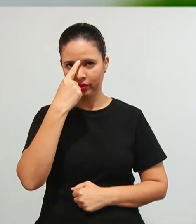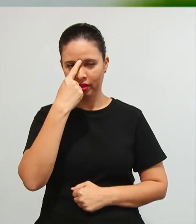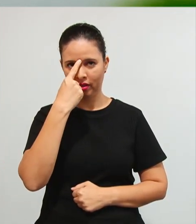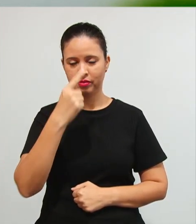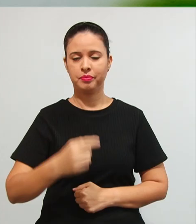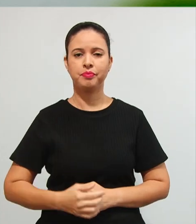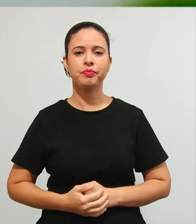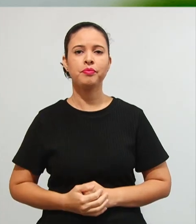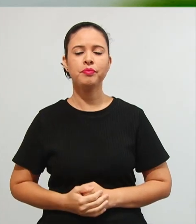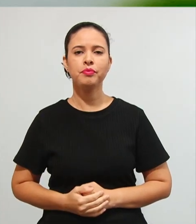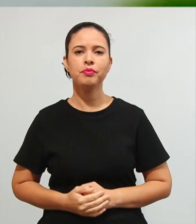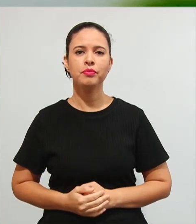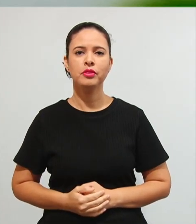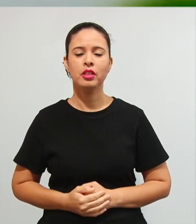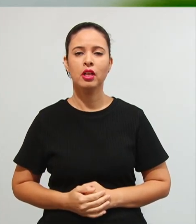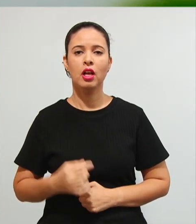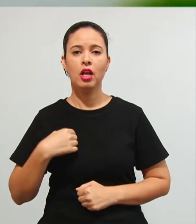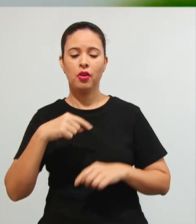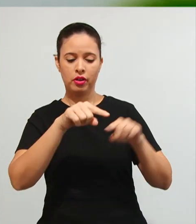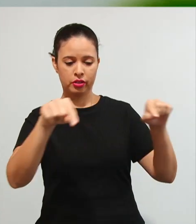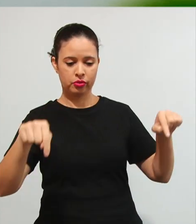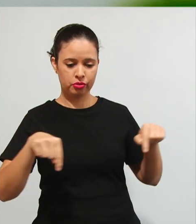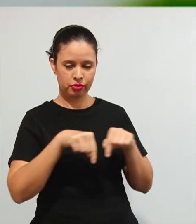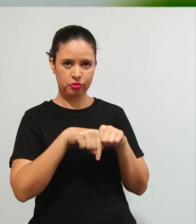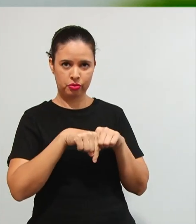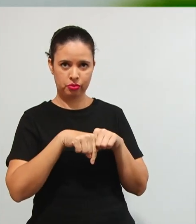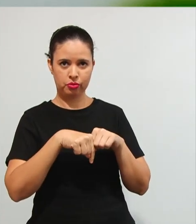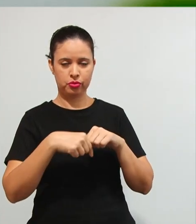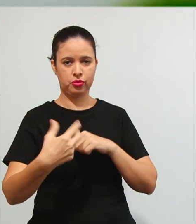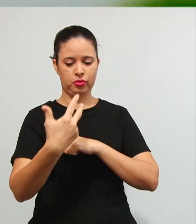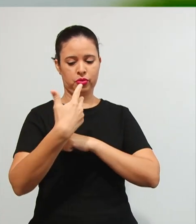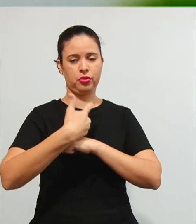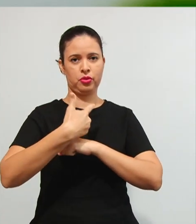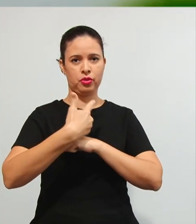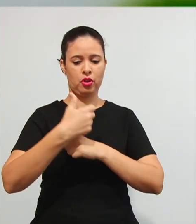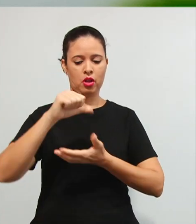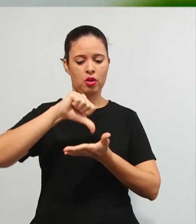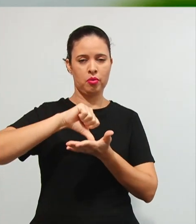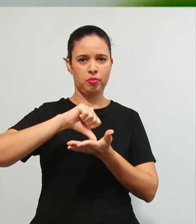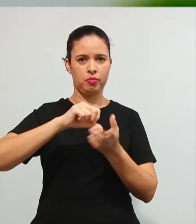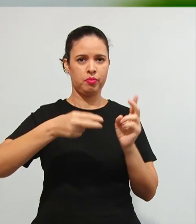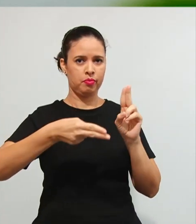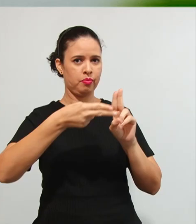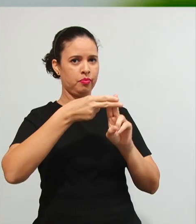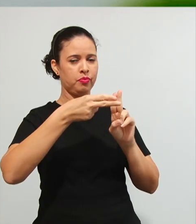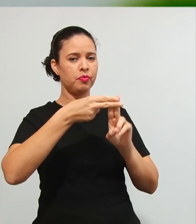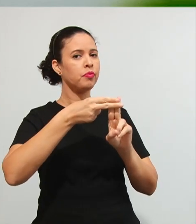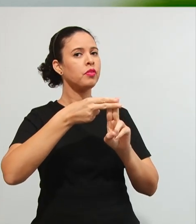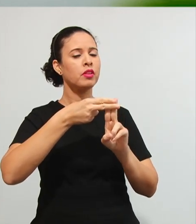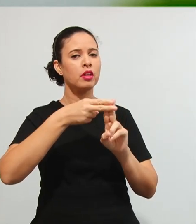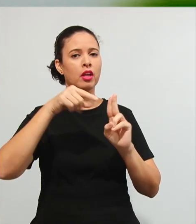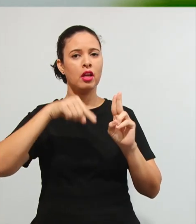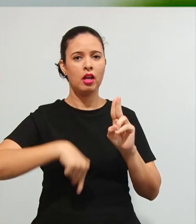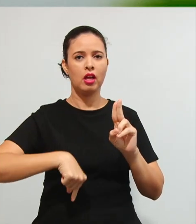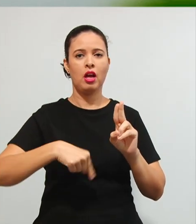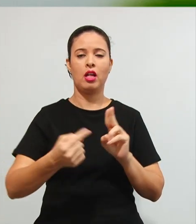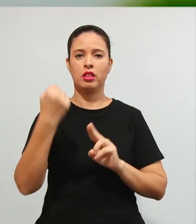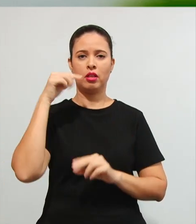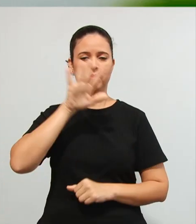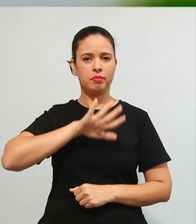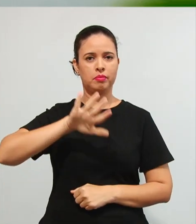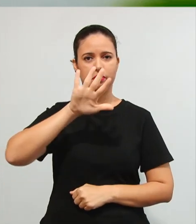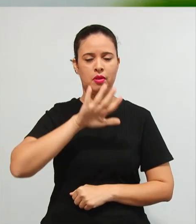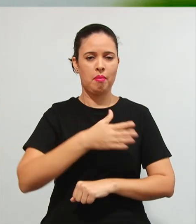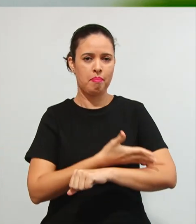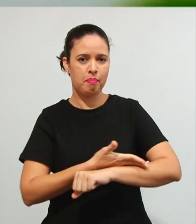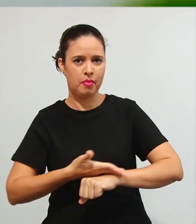Rafael. Estou dentro do estúdio IFRO Campus Porto Velho, Zona Norte, com uma plotagem branca, detalhes em verde e ao